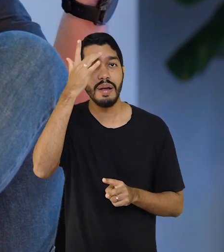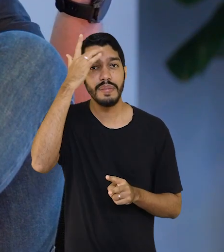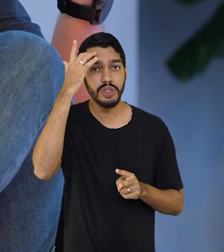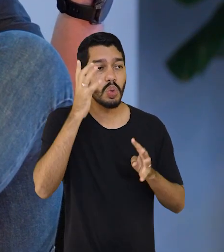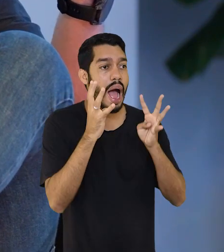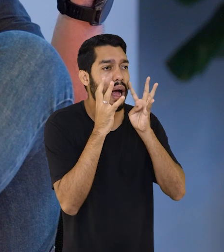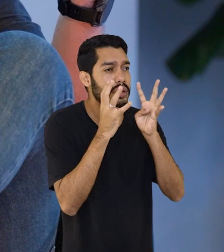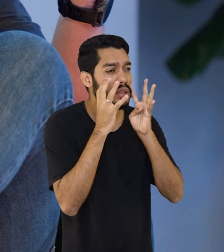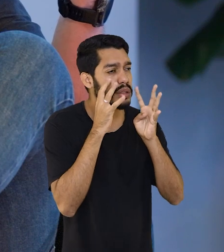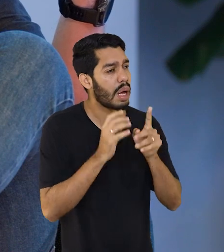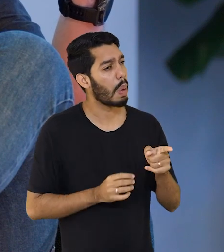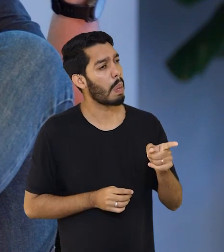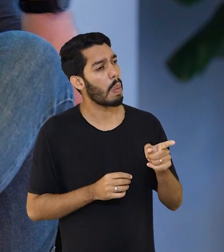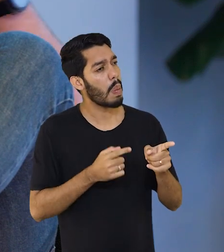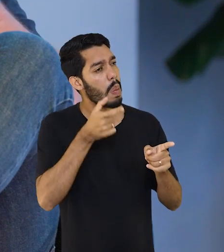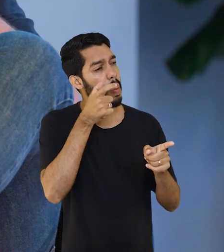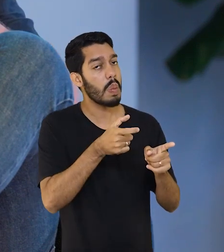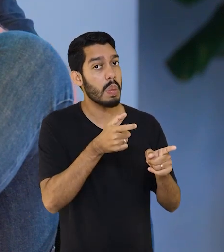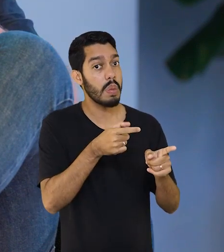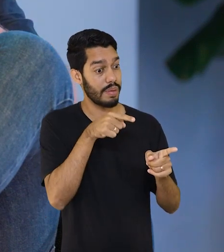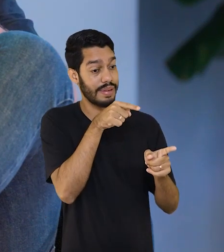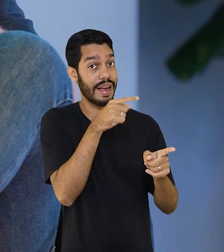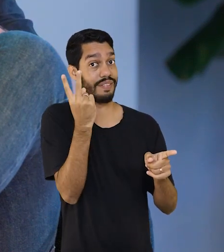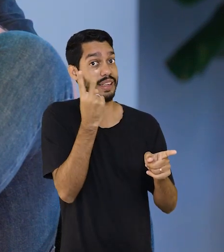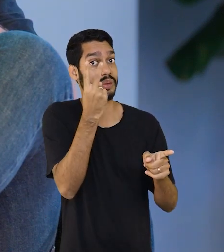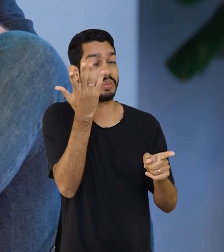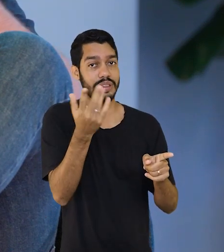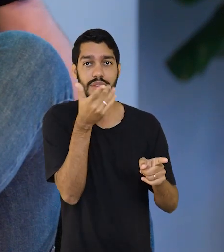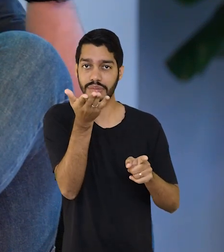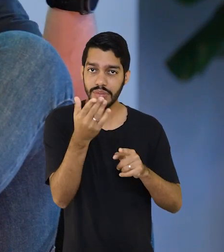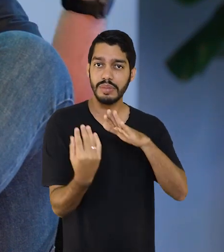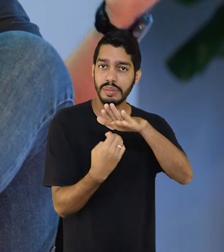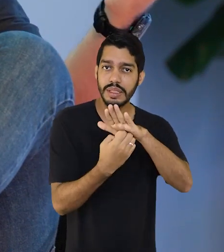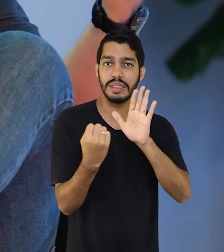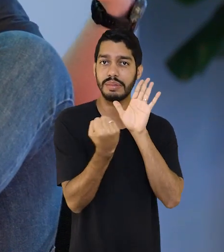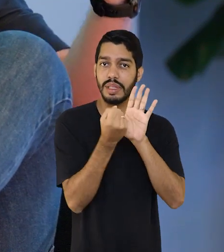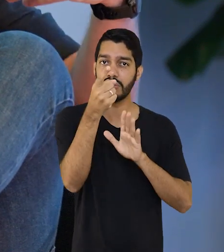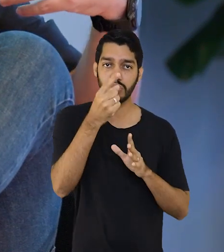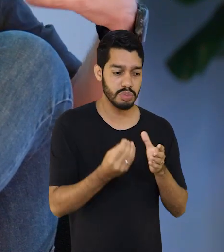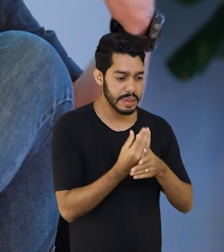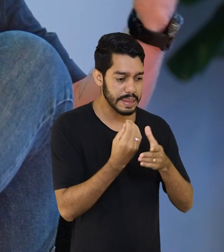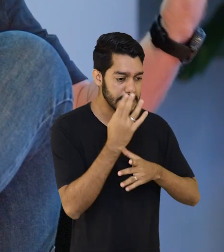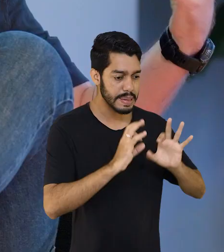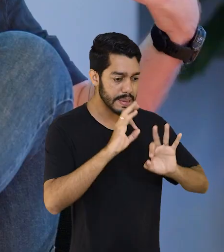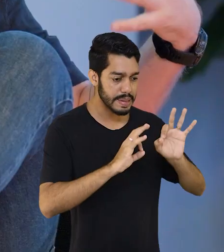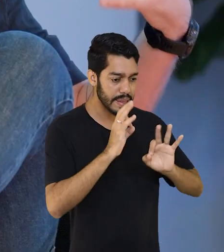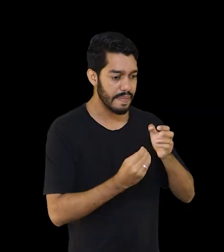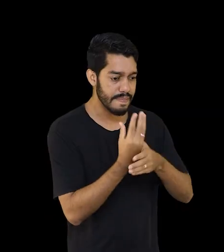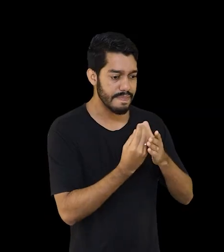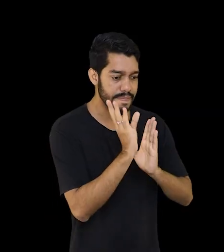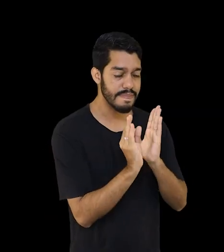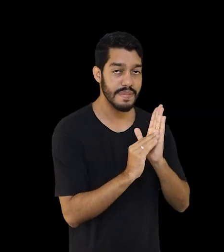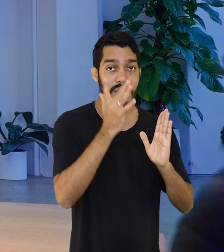mais valioso. Então, você como empresa, como marca, ser capaz de criar conteúdo que as pessoas escolham